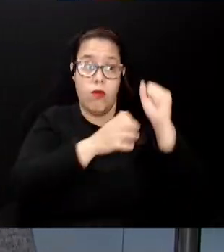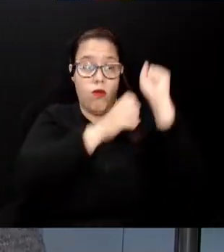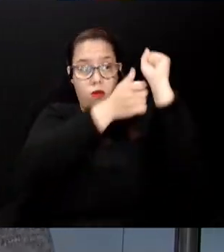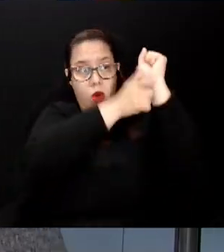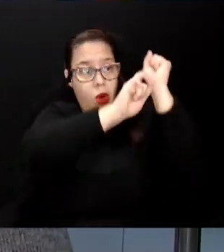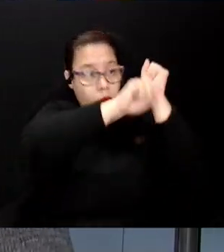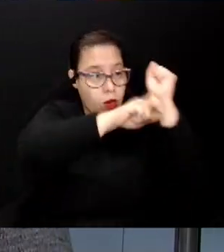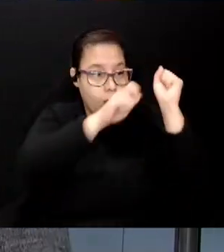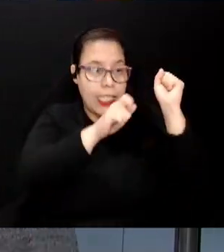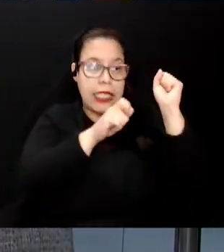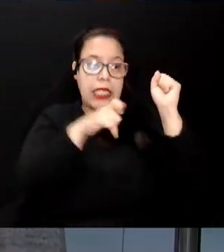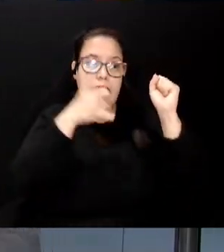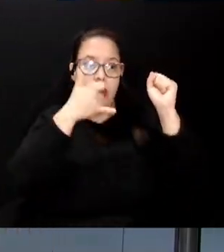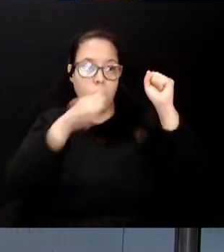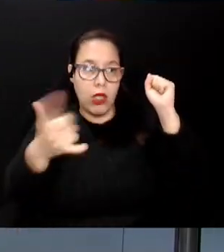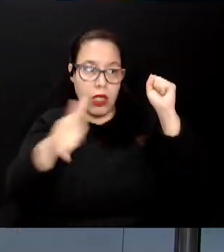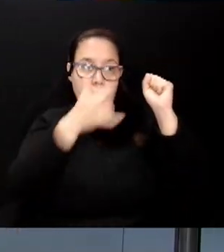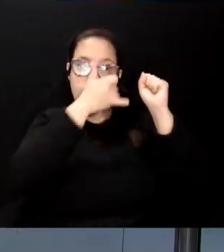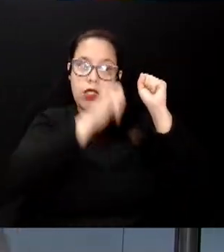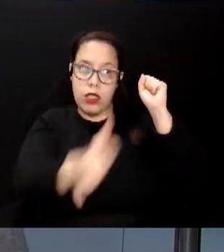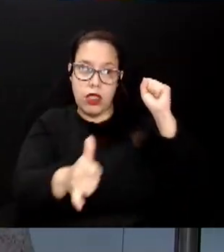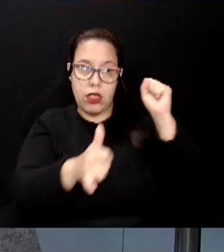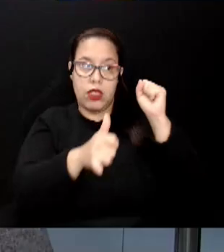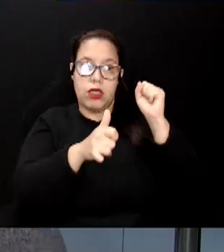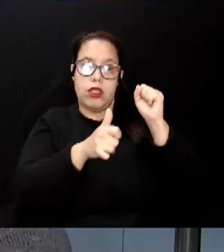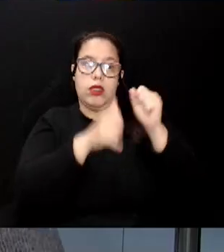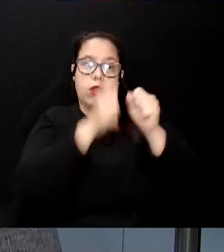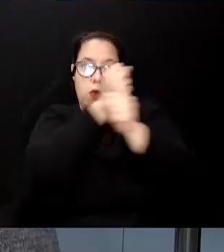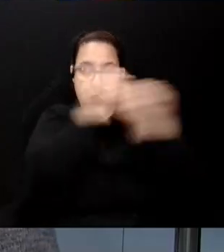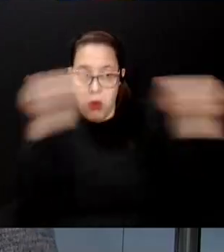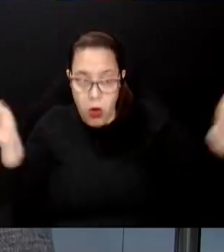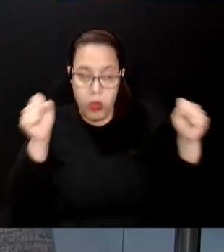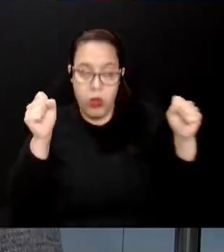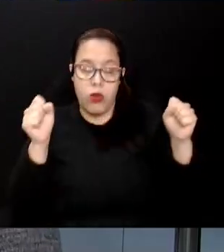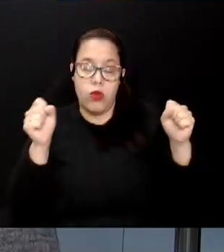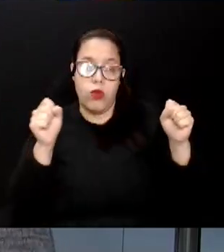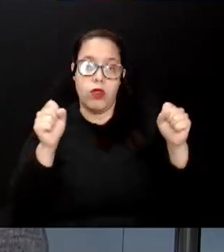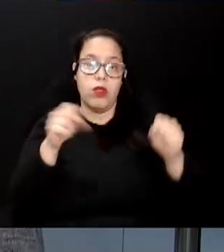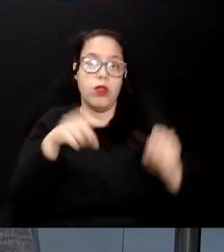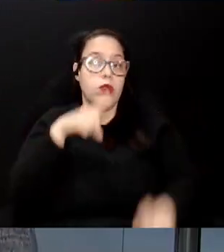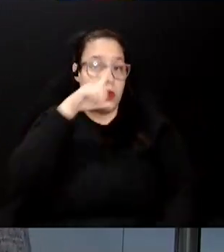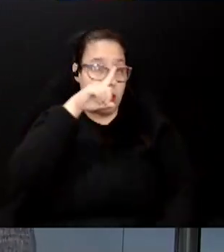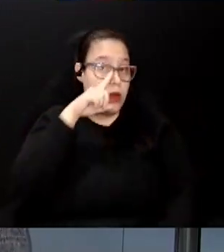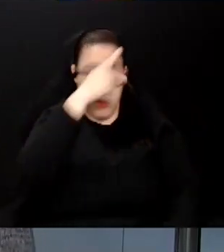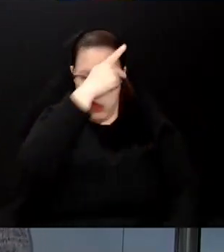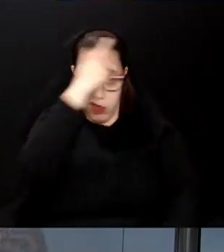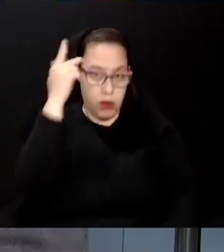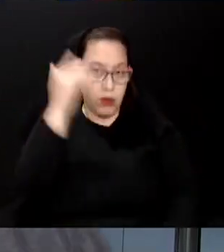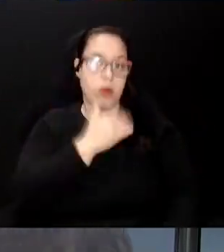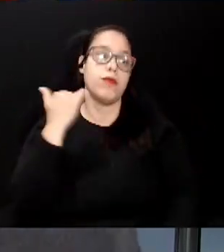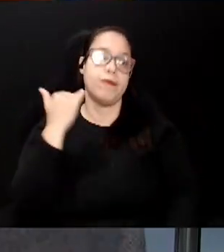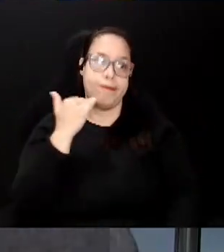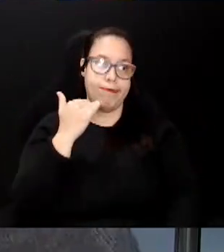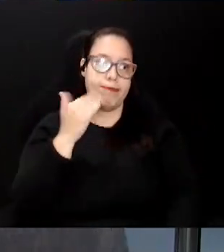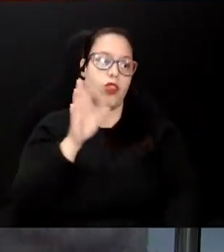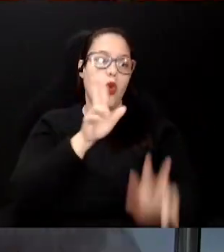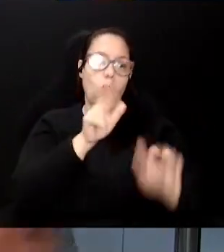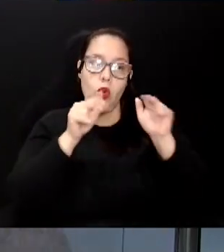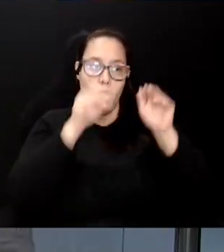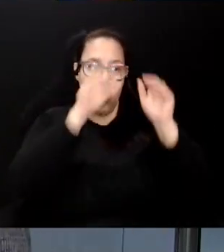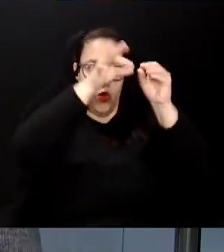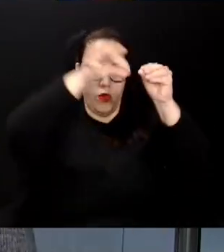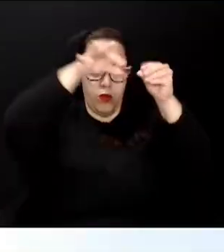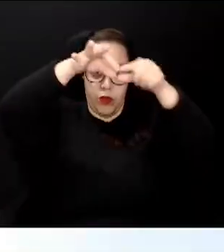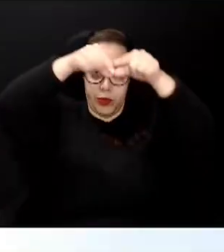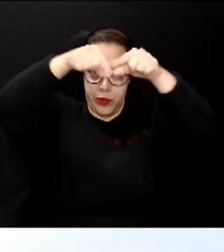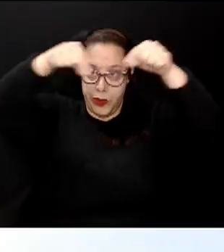um arco, pode ter um curto-circuito, pode romper um cabo, pode ser fatal para a pessoa. Então é importante nunca pendurar no sistema, nos equipamentos